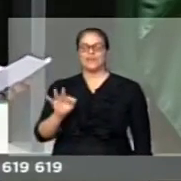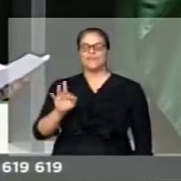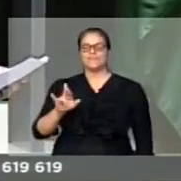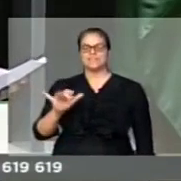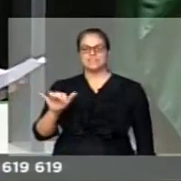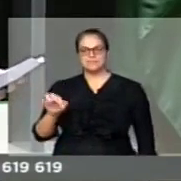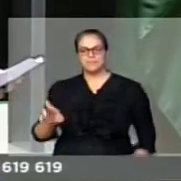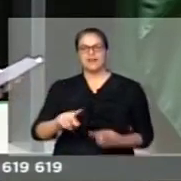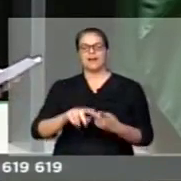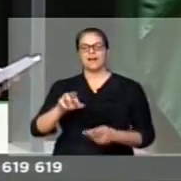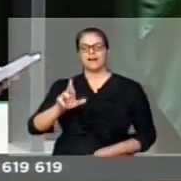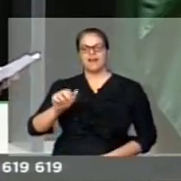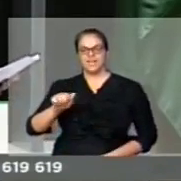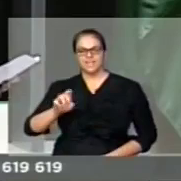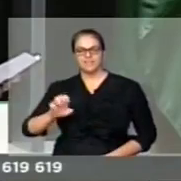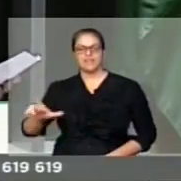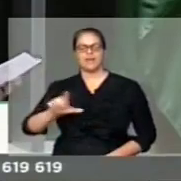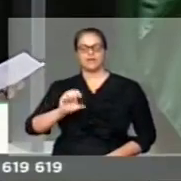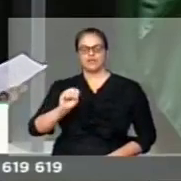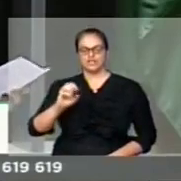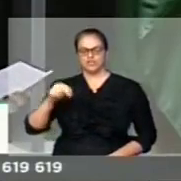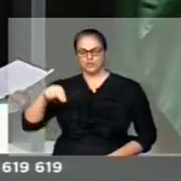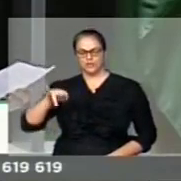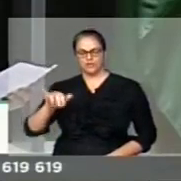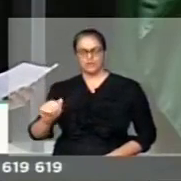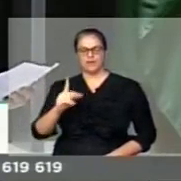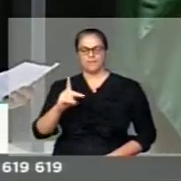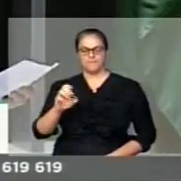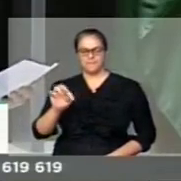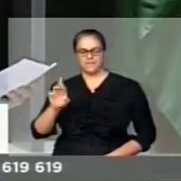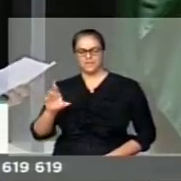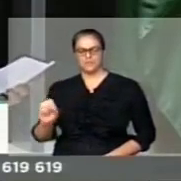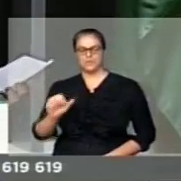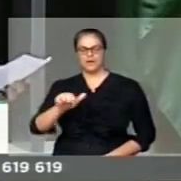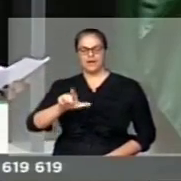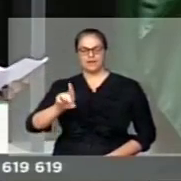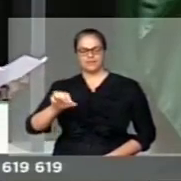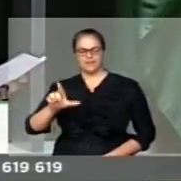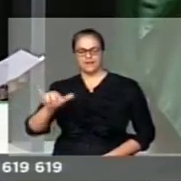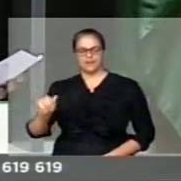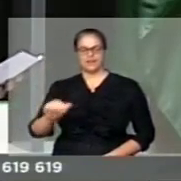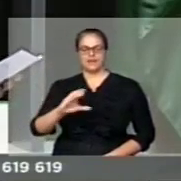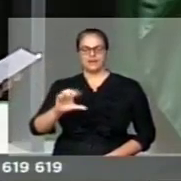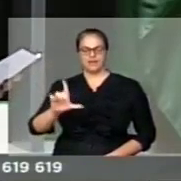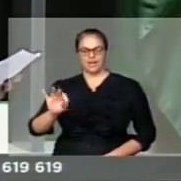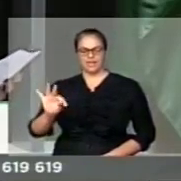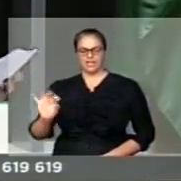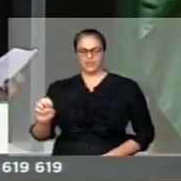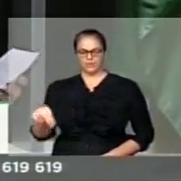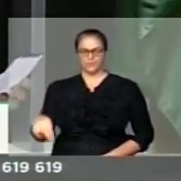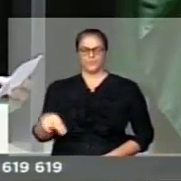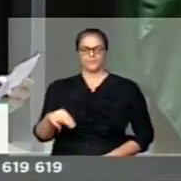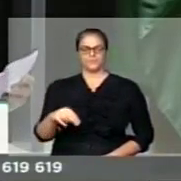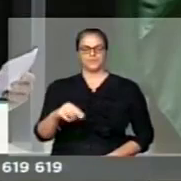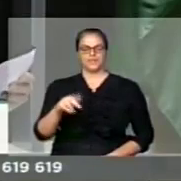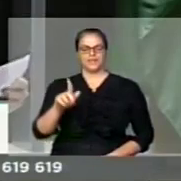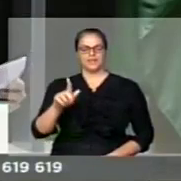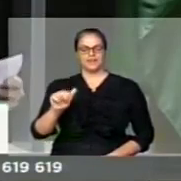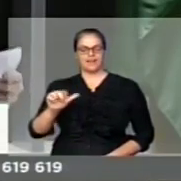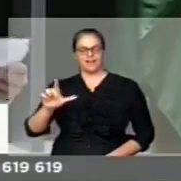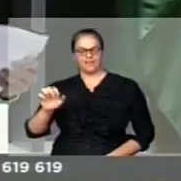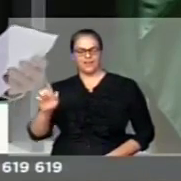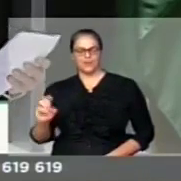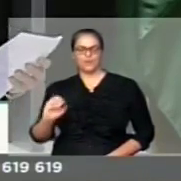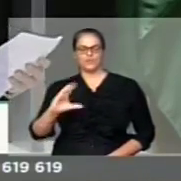Sônia, a Dura, o Pedro, o Adala, que também está aqui, o Cleiton, o Galego, o